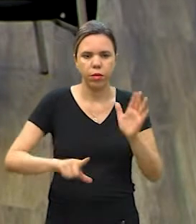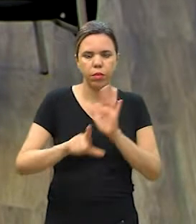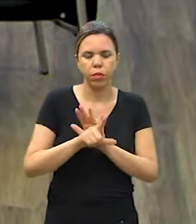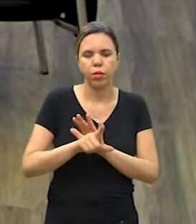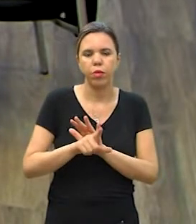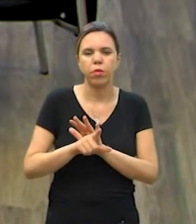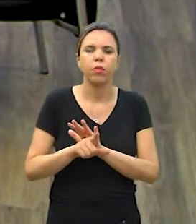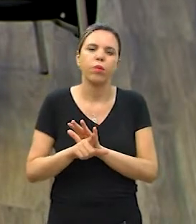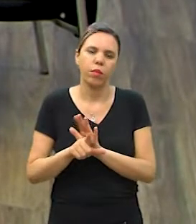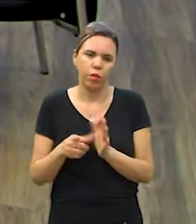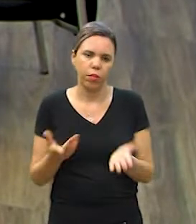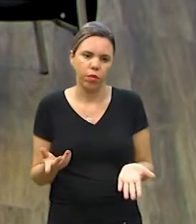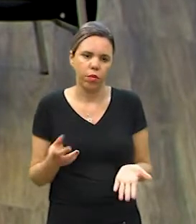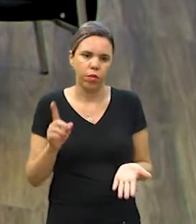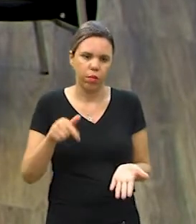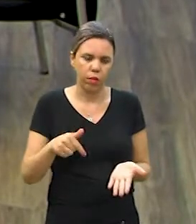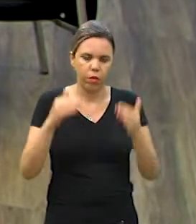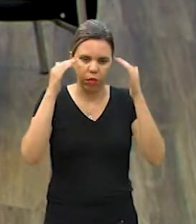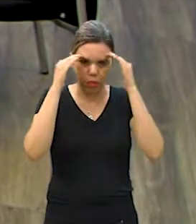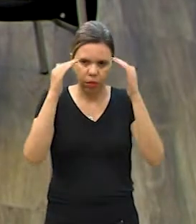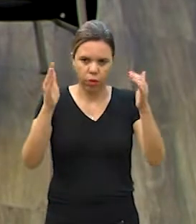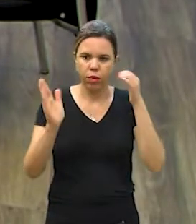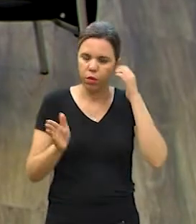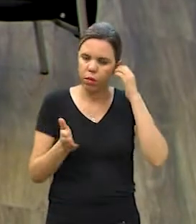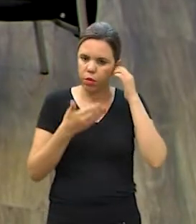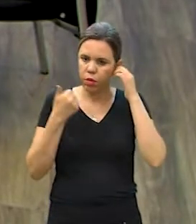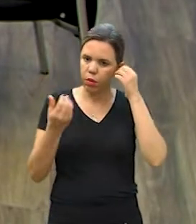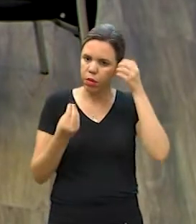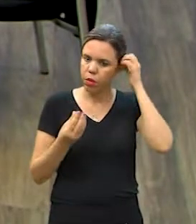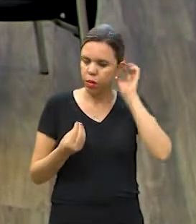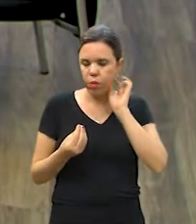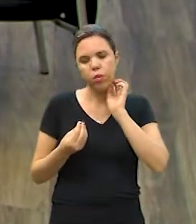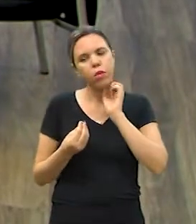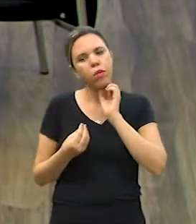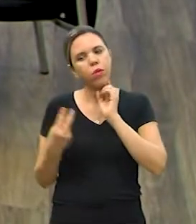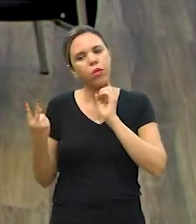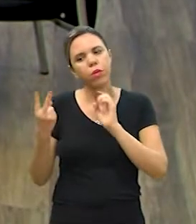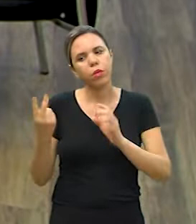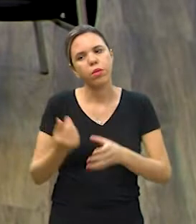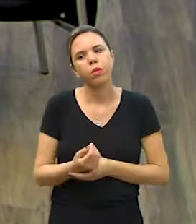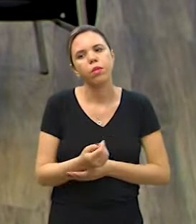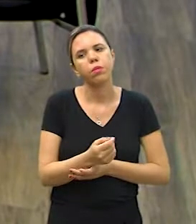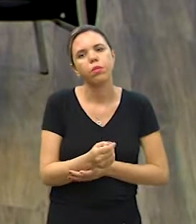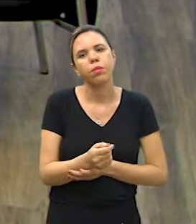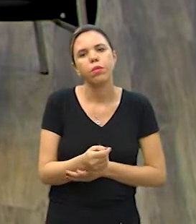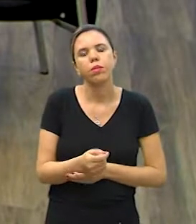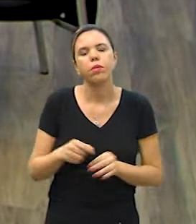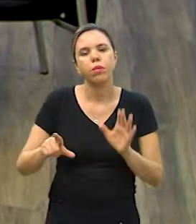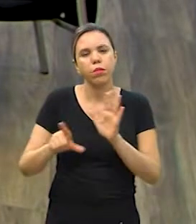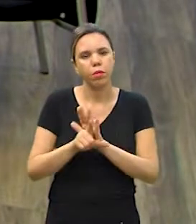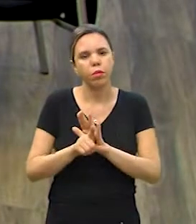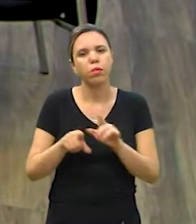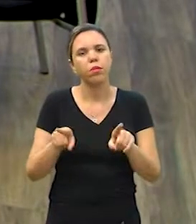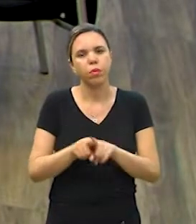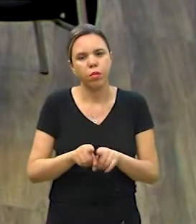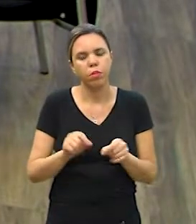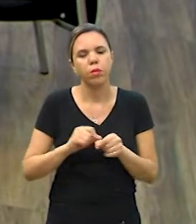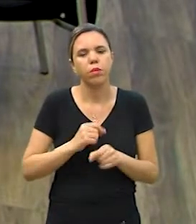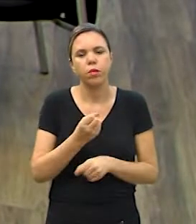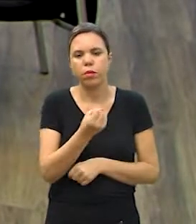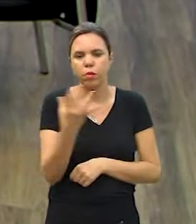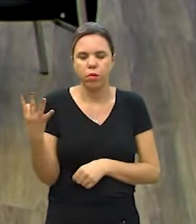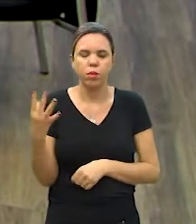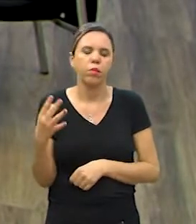do piso, se ela fosse cumprida, já iria melhorar muito essa questão da valorização. Então, na lei do piso está falando